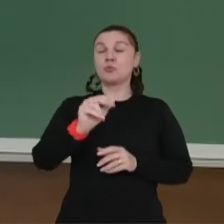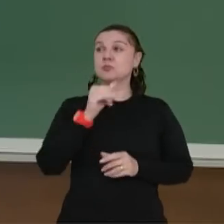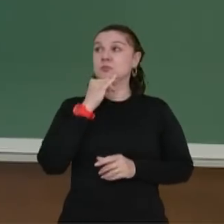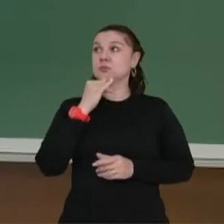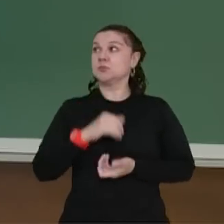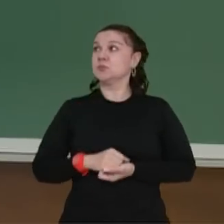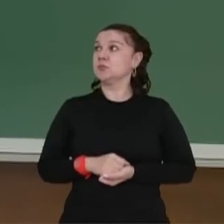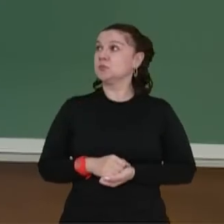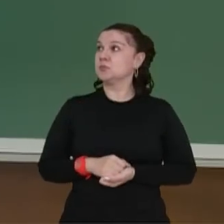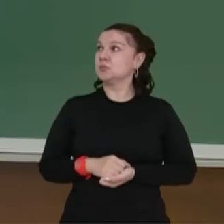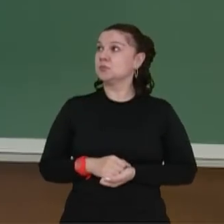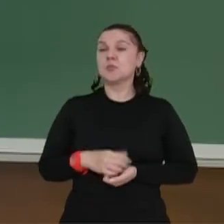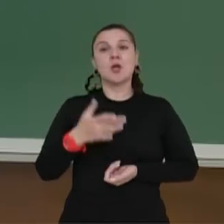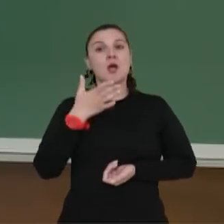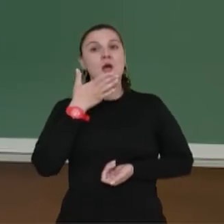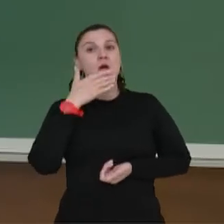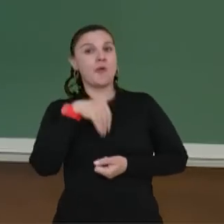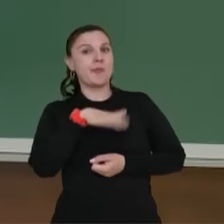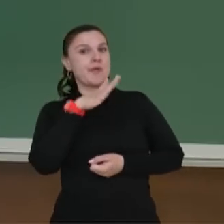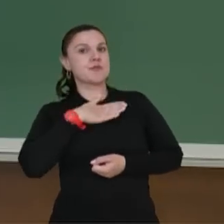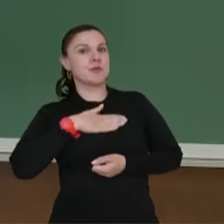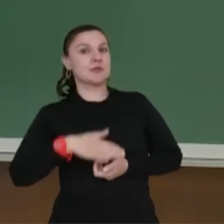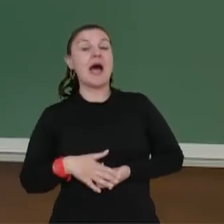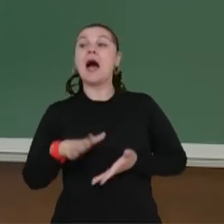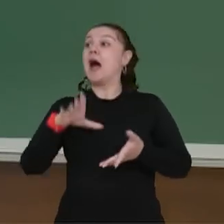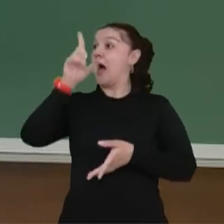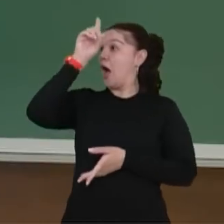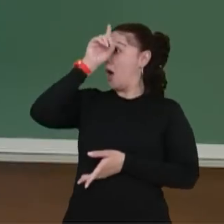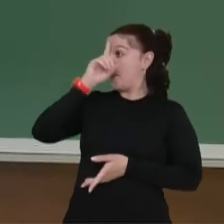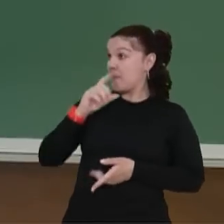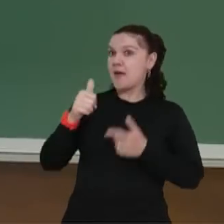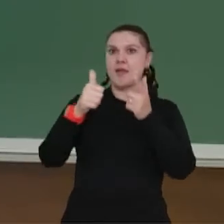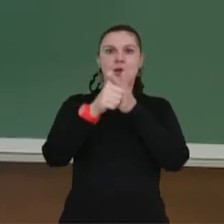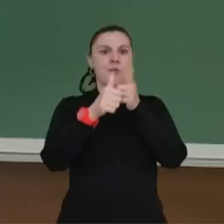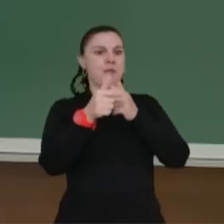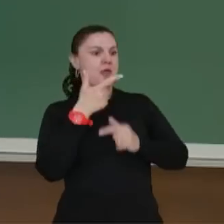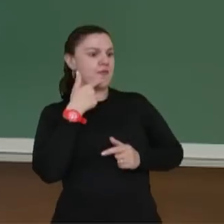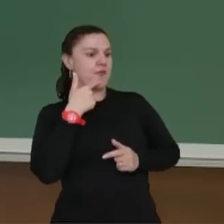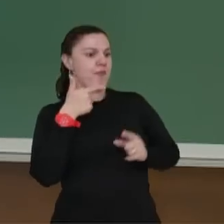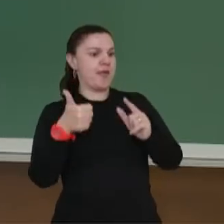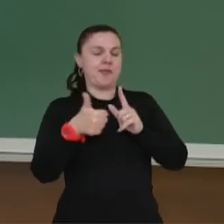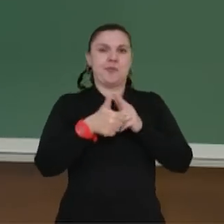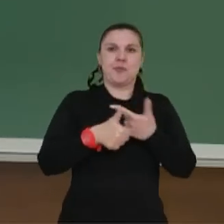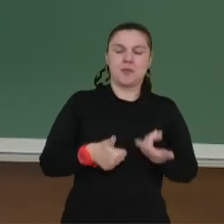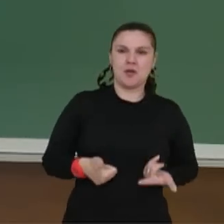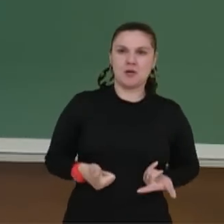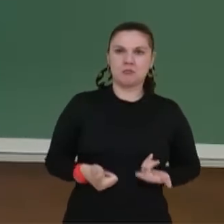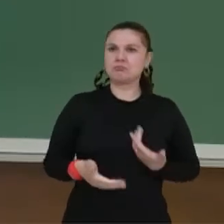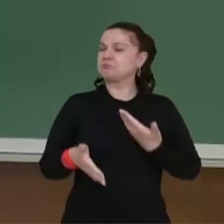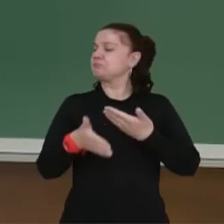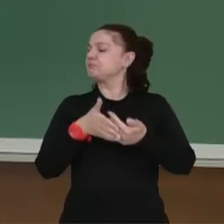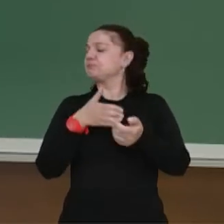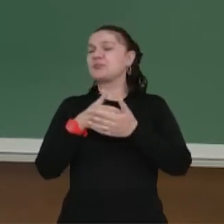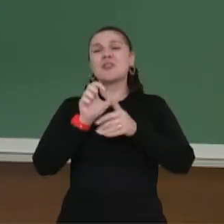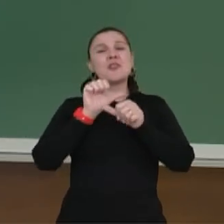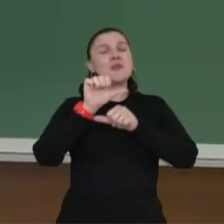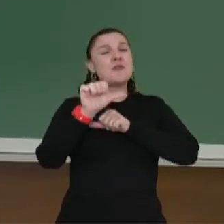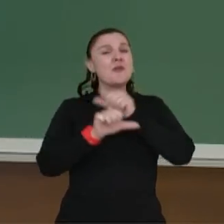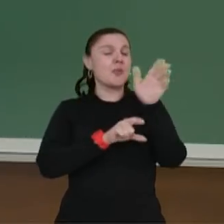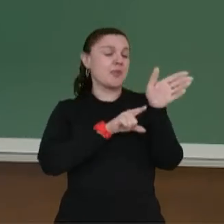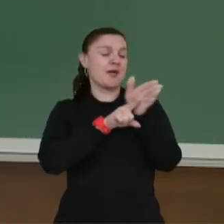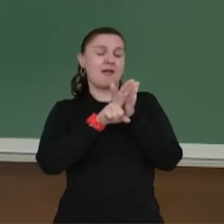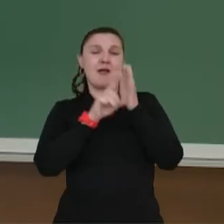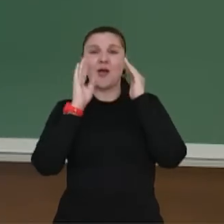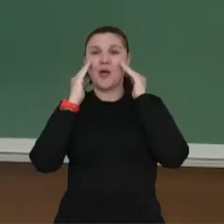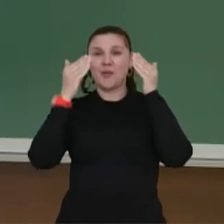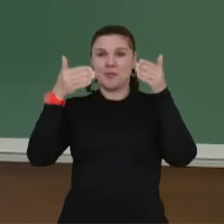lá a cor favorita. A cor favorita amarela vai ser a primeira, ou a vermelha, ou a azul. A cor não